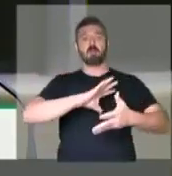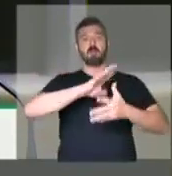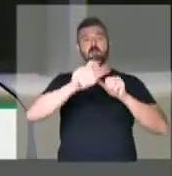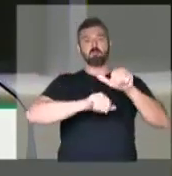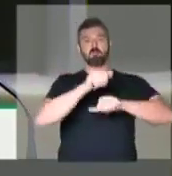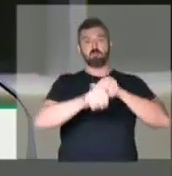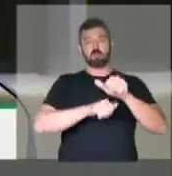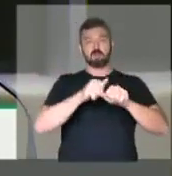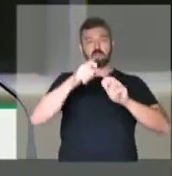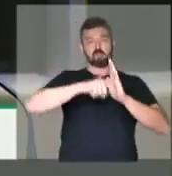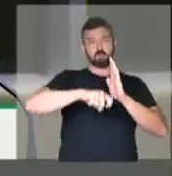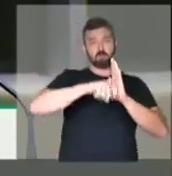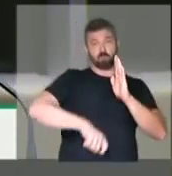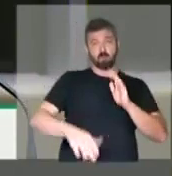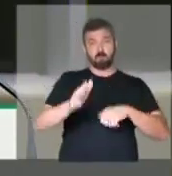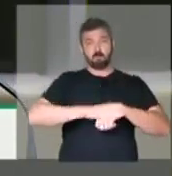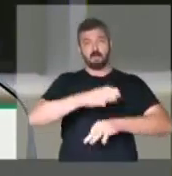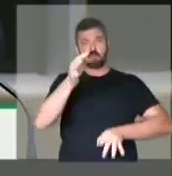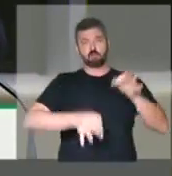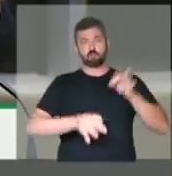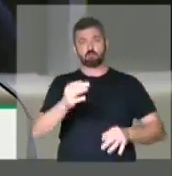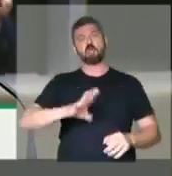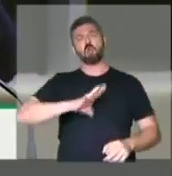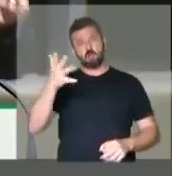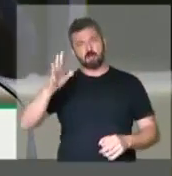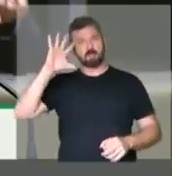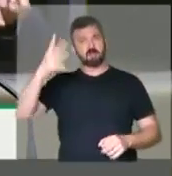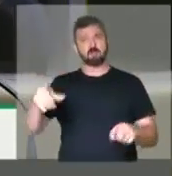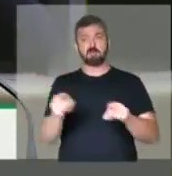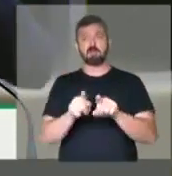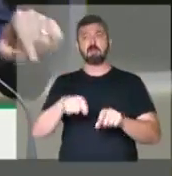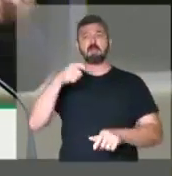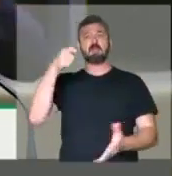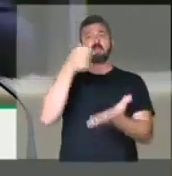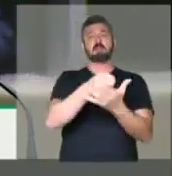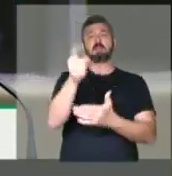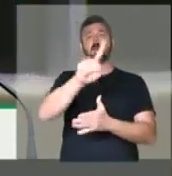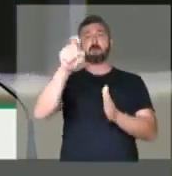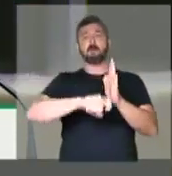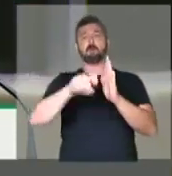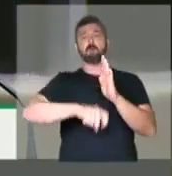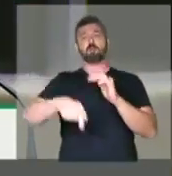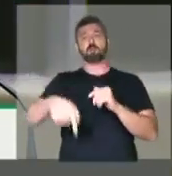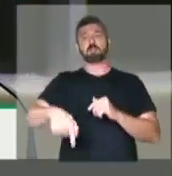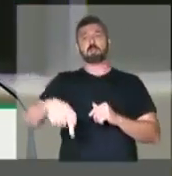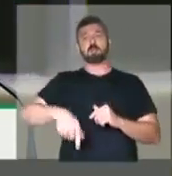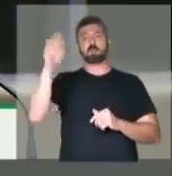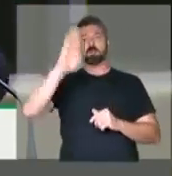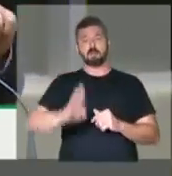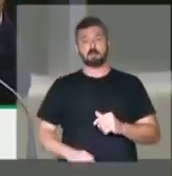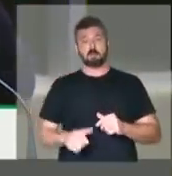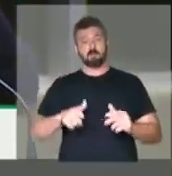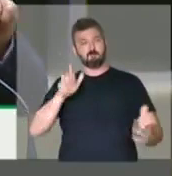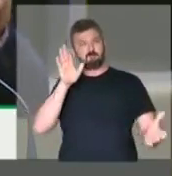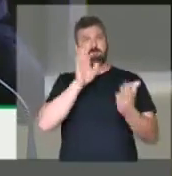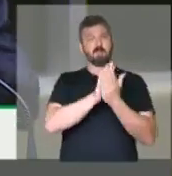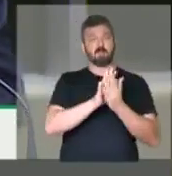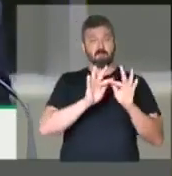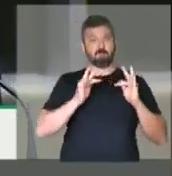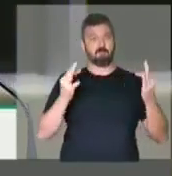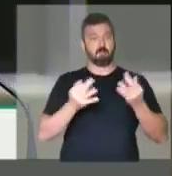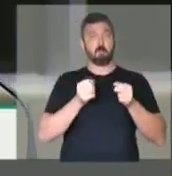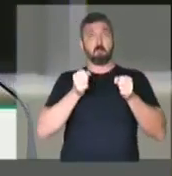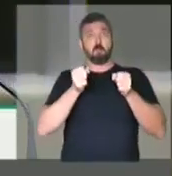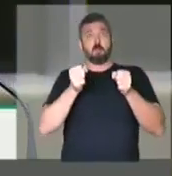reforma tributária justa, que tenha coragem de enfrentar aqueles que não pagam impostos nesse país, de enfrentar aquelas